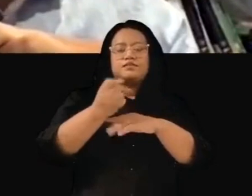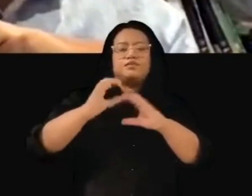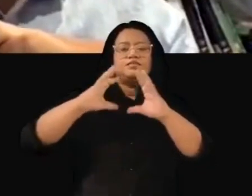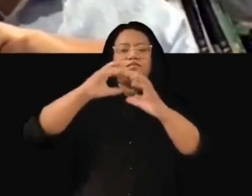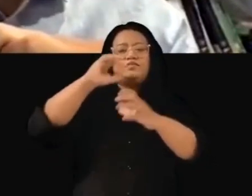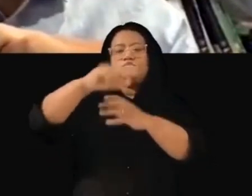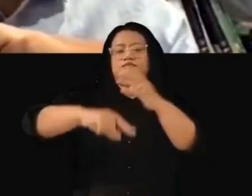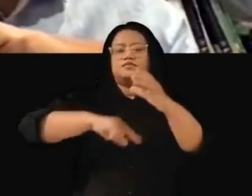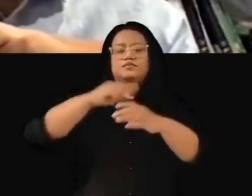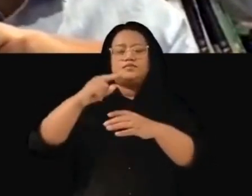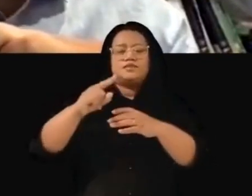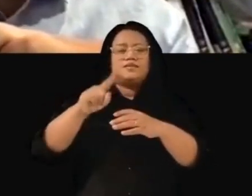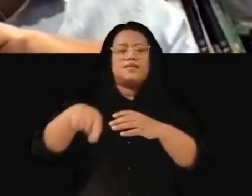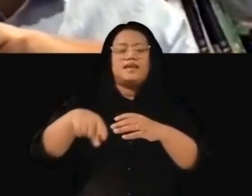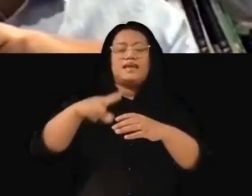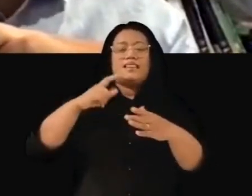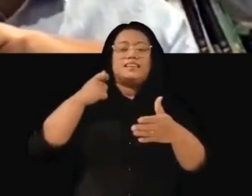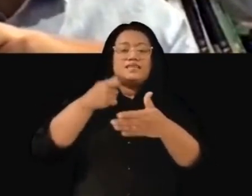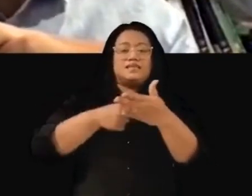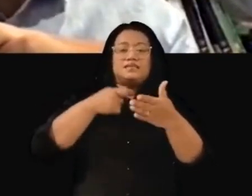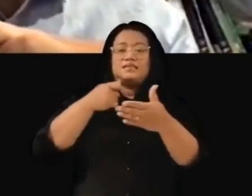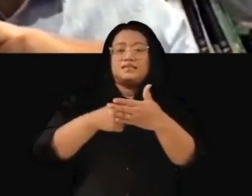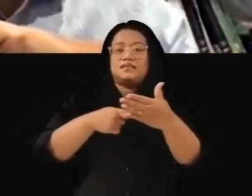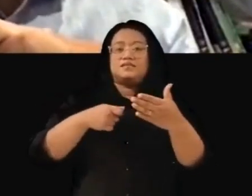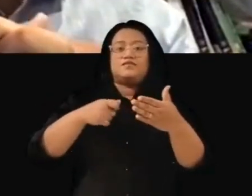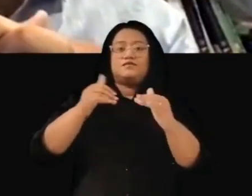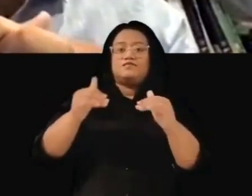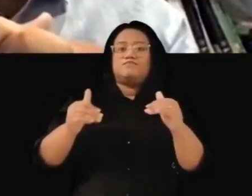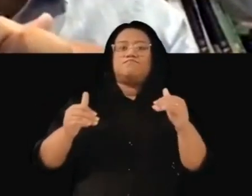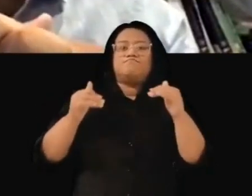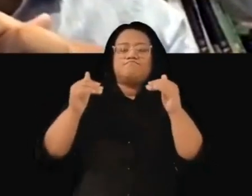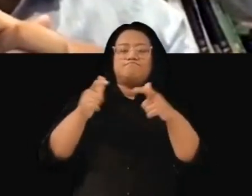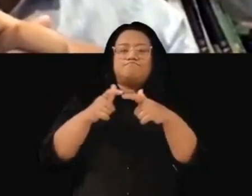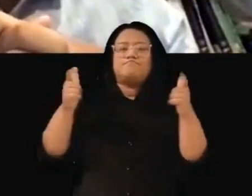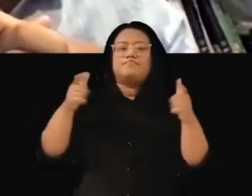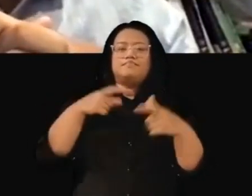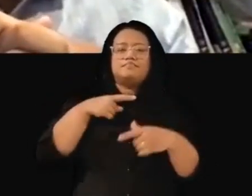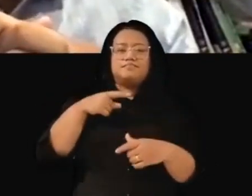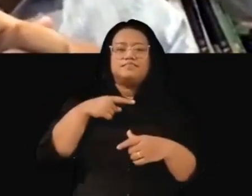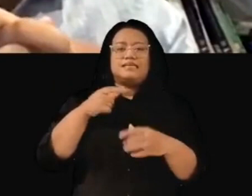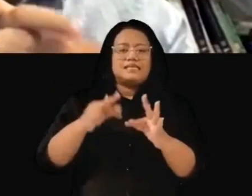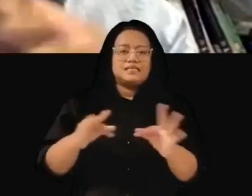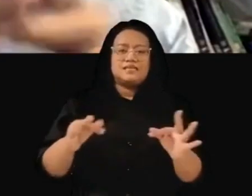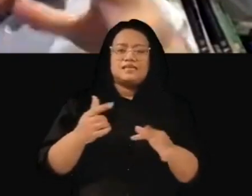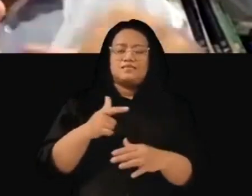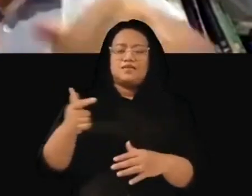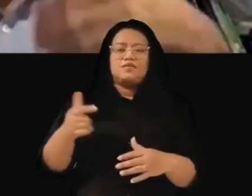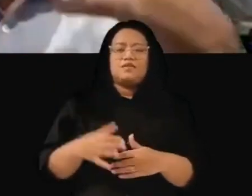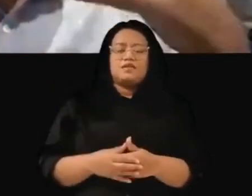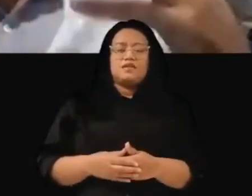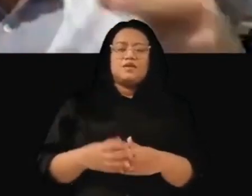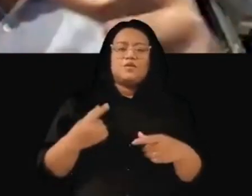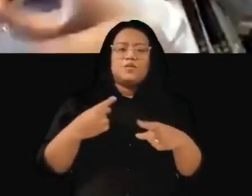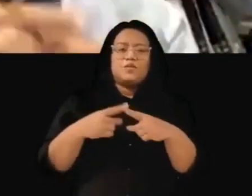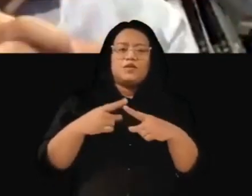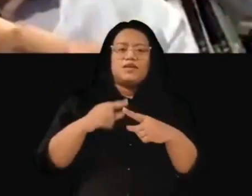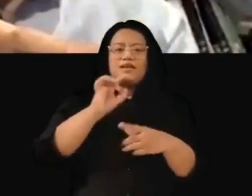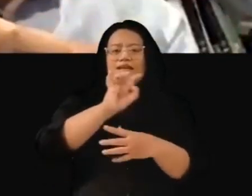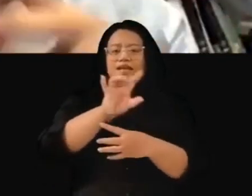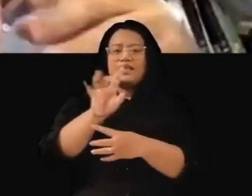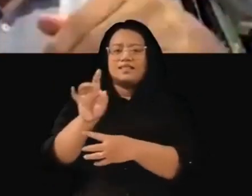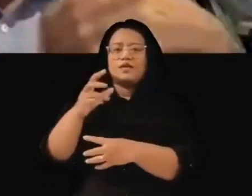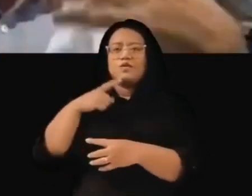parece um desafio extraordinário. Não é simples. Não é simples. Se nós pensarmos que cada modo de vida tem uma maneira de